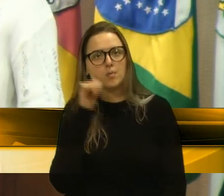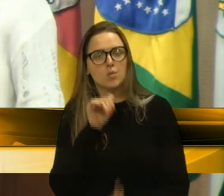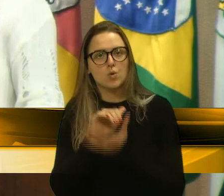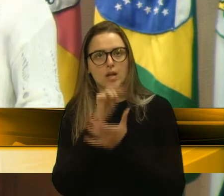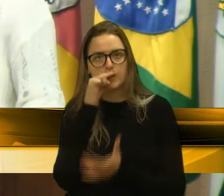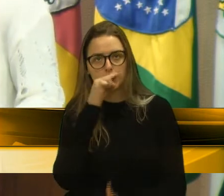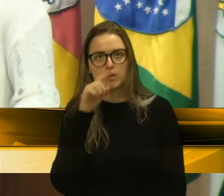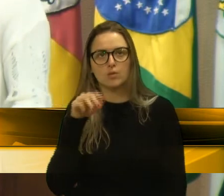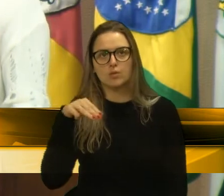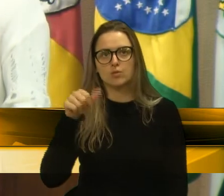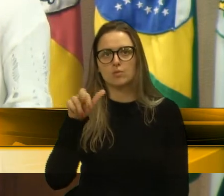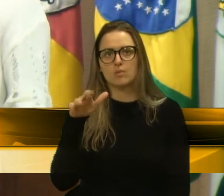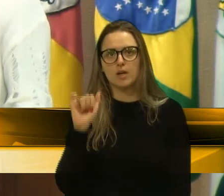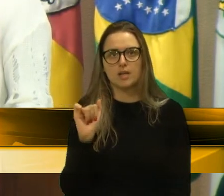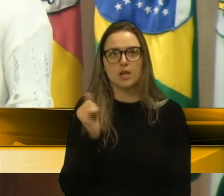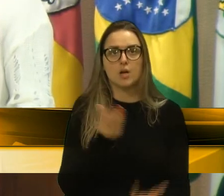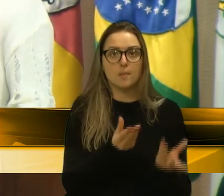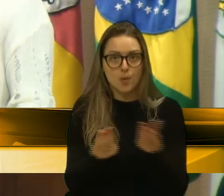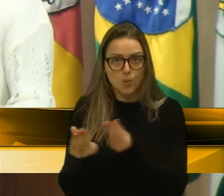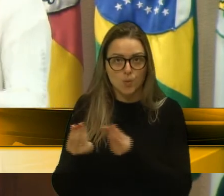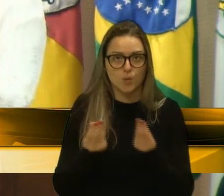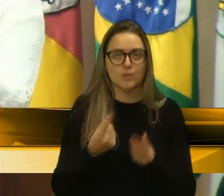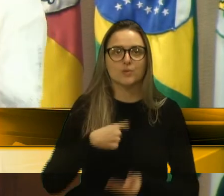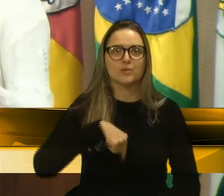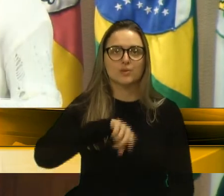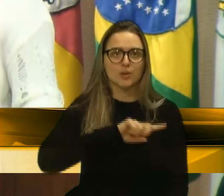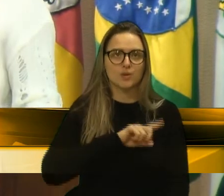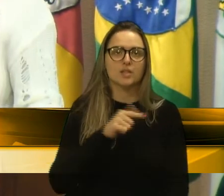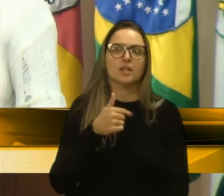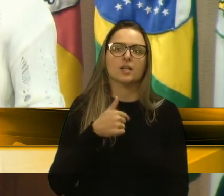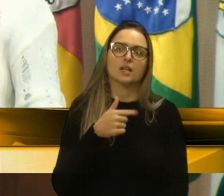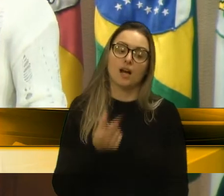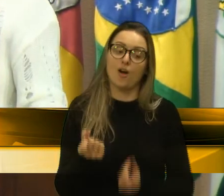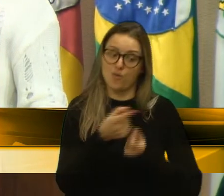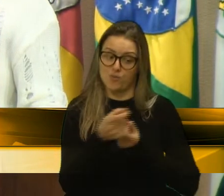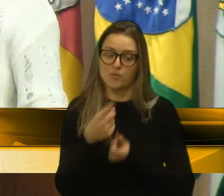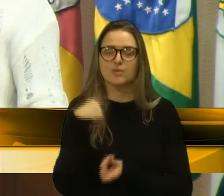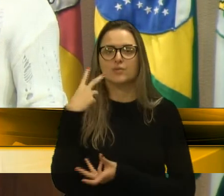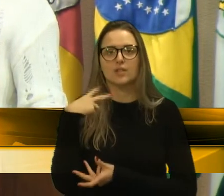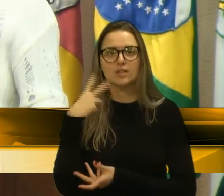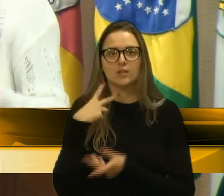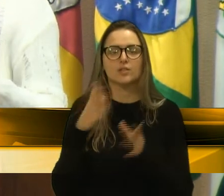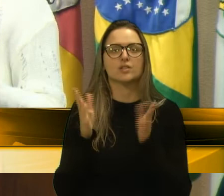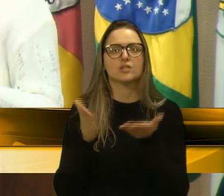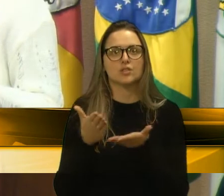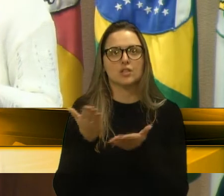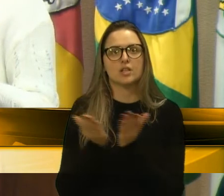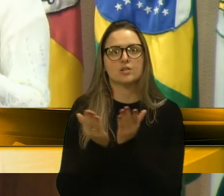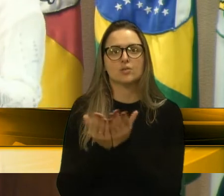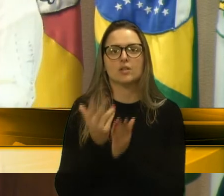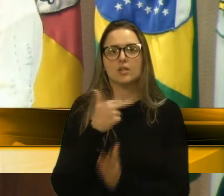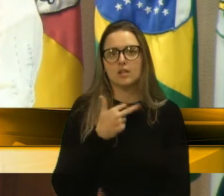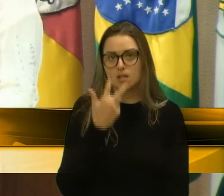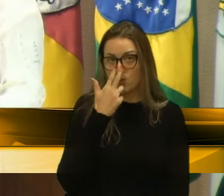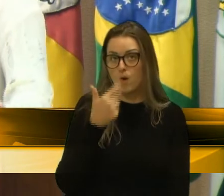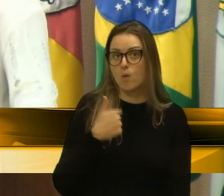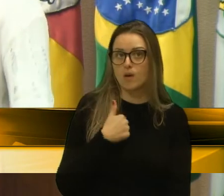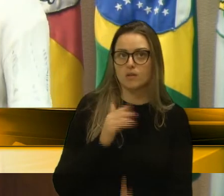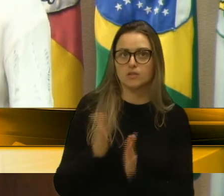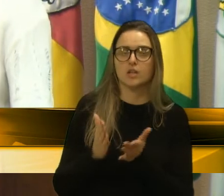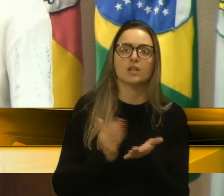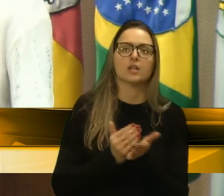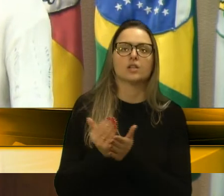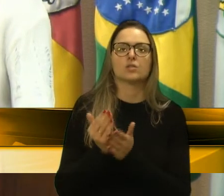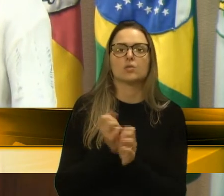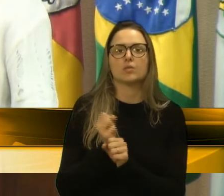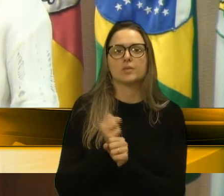Sartori. Então, muitos de nós, né, inclusive enquanto vereadores, também estiveram lá, assim como eu estive, e no início do ano, inclusive